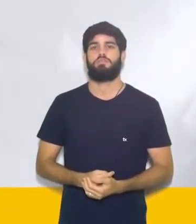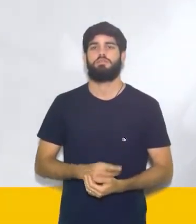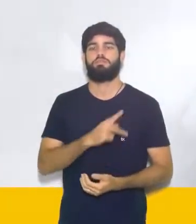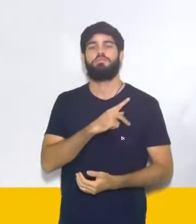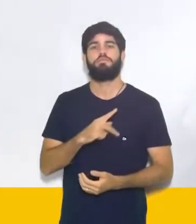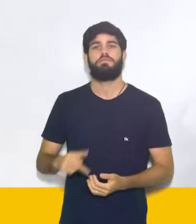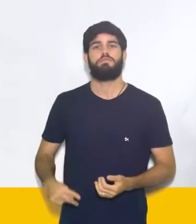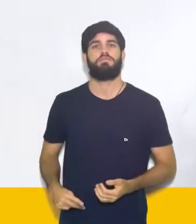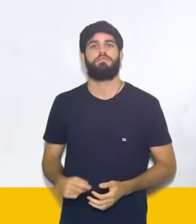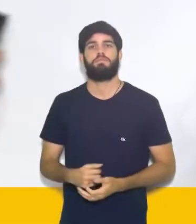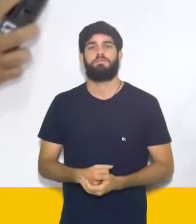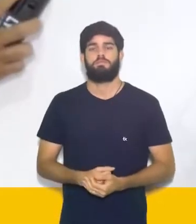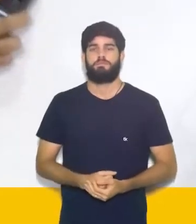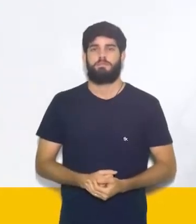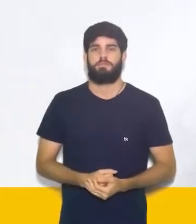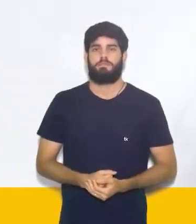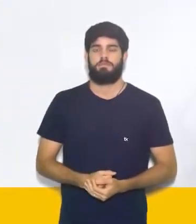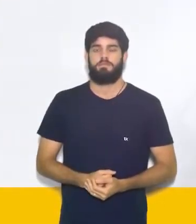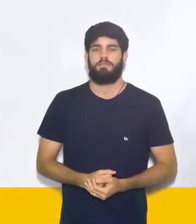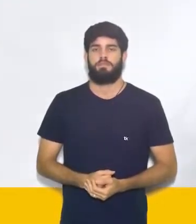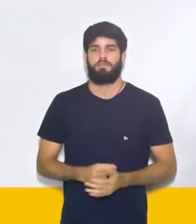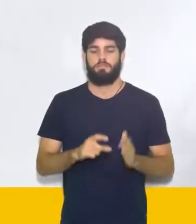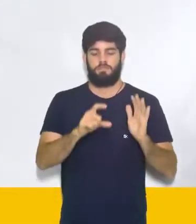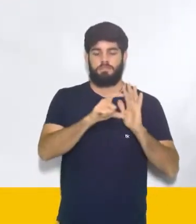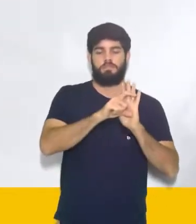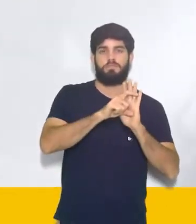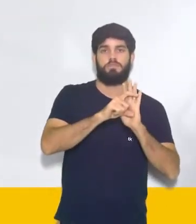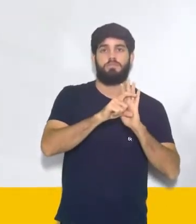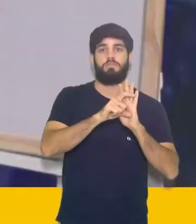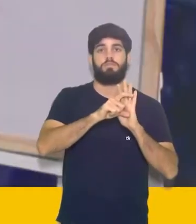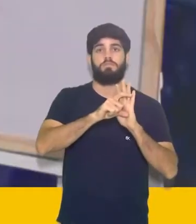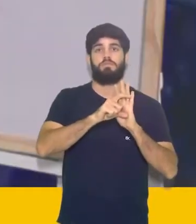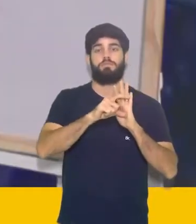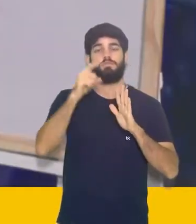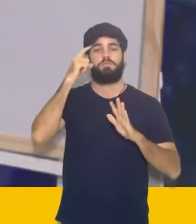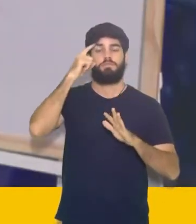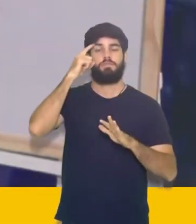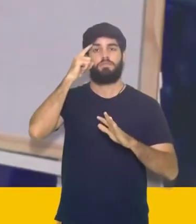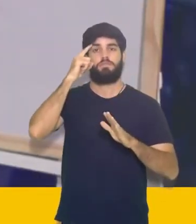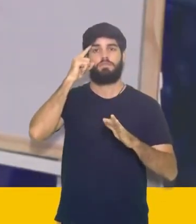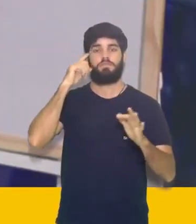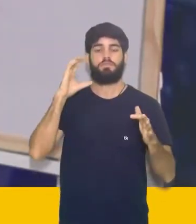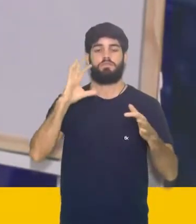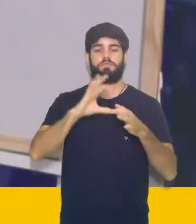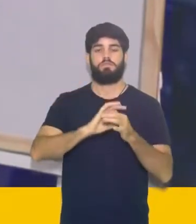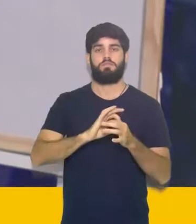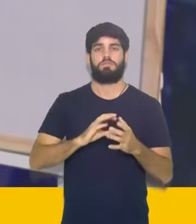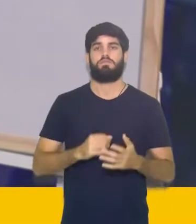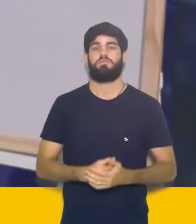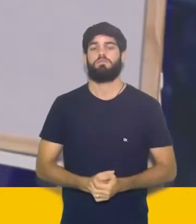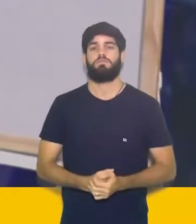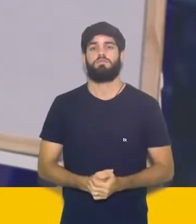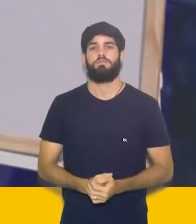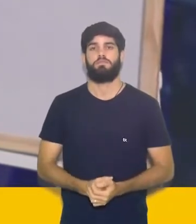universidade pública. Então, vamos fazer o parágrafo aqui, pensando no conector.